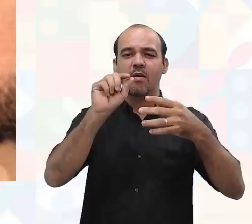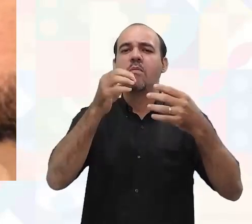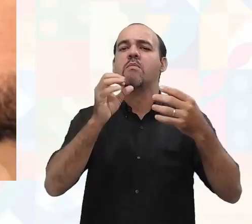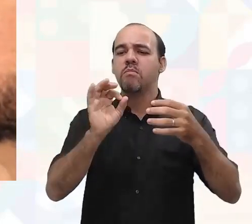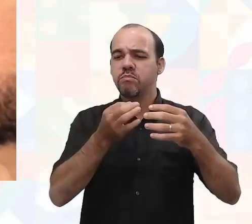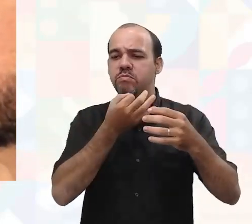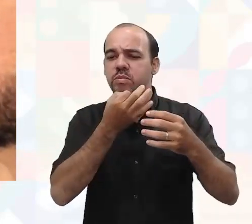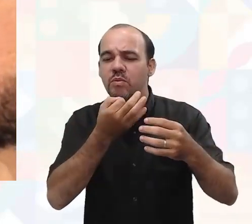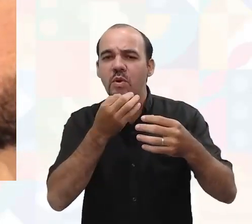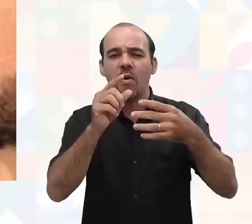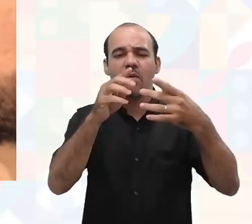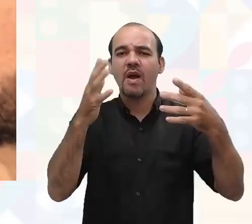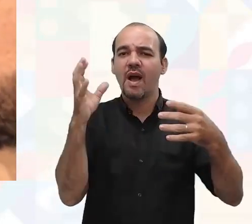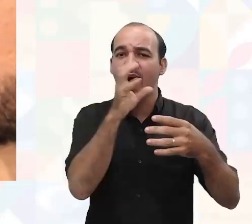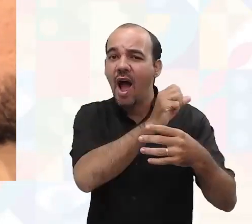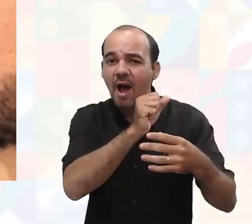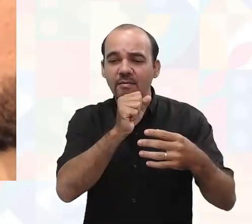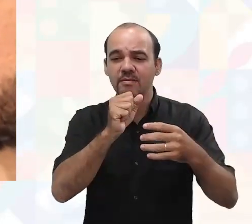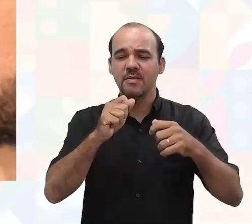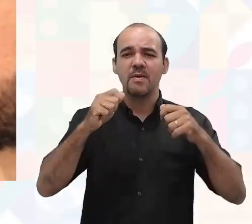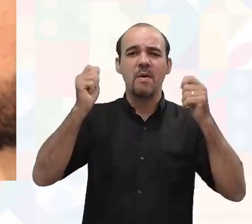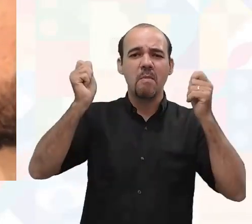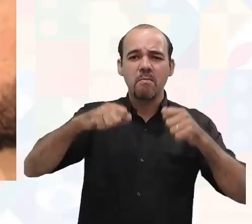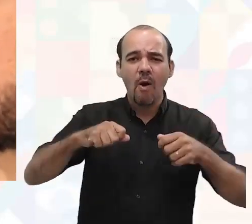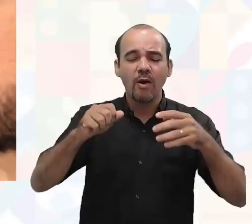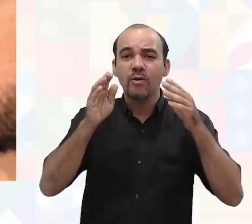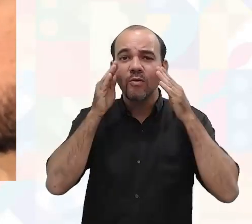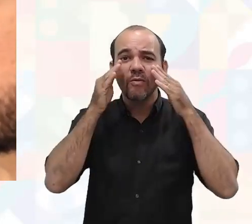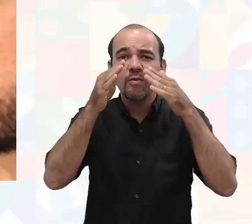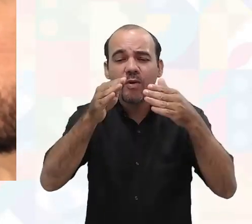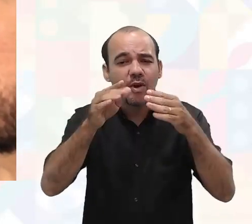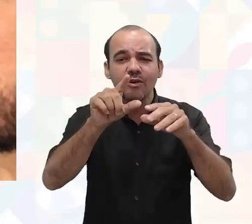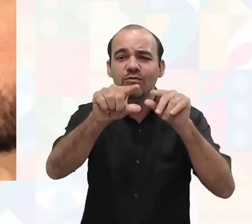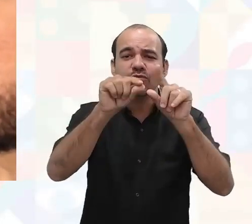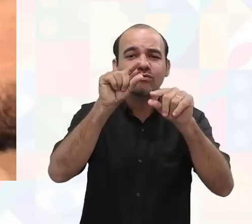rápido. E eu também posso vocalizar